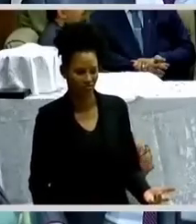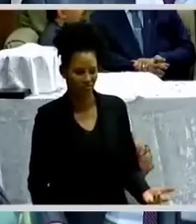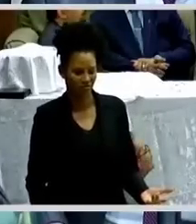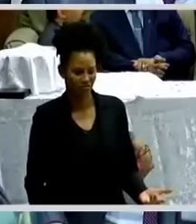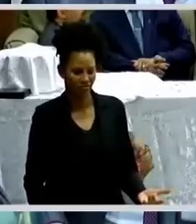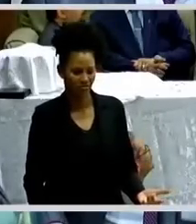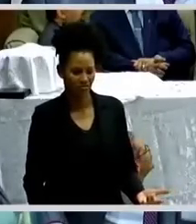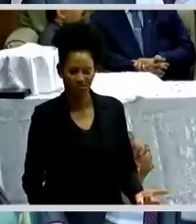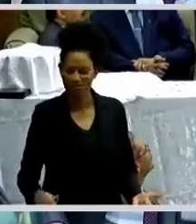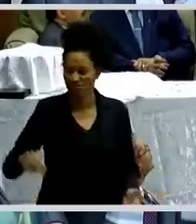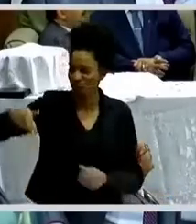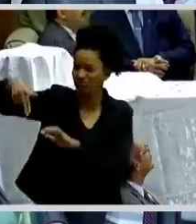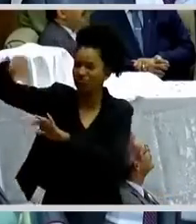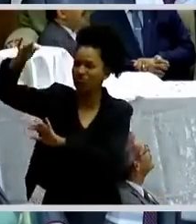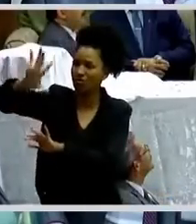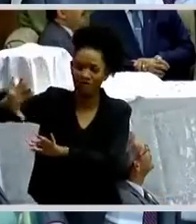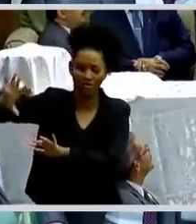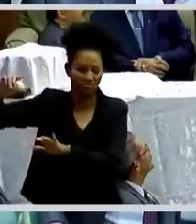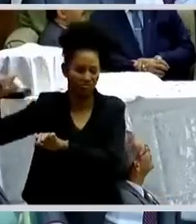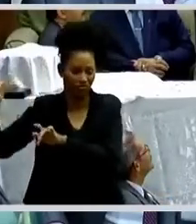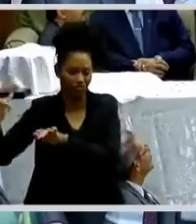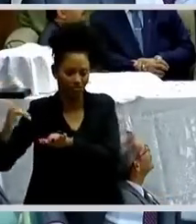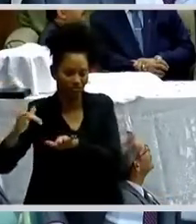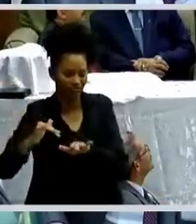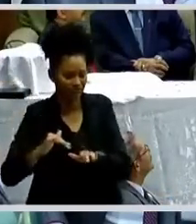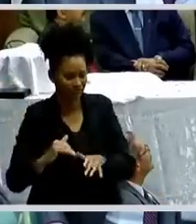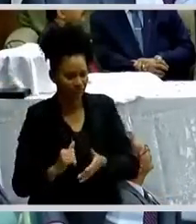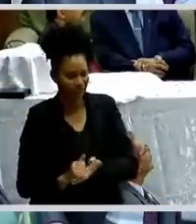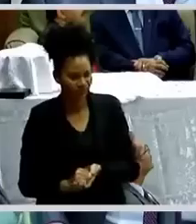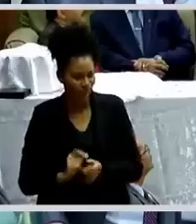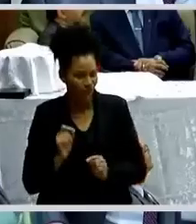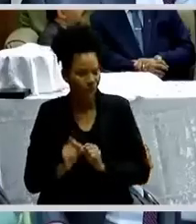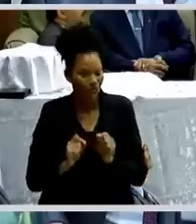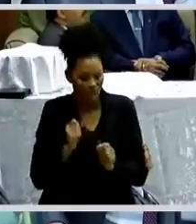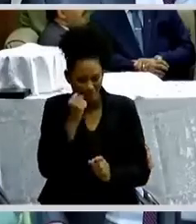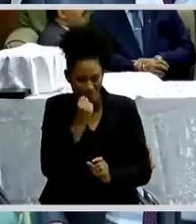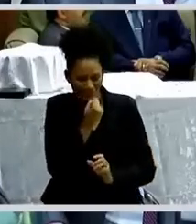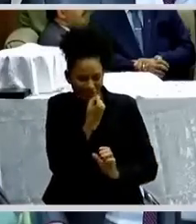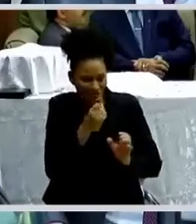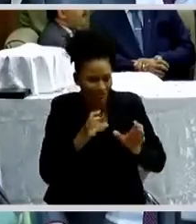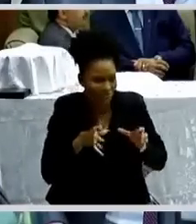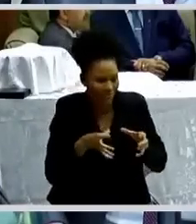os do norte, os samaritanos.